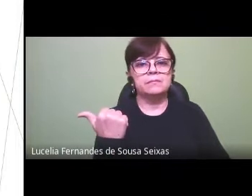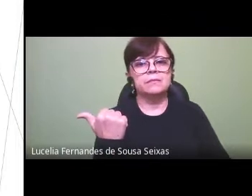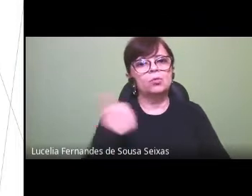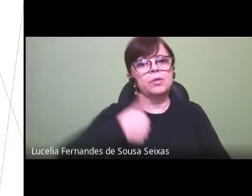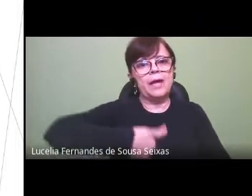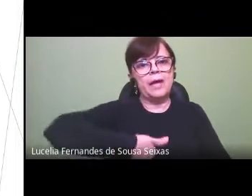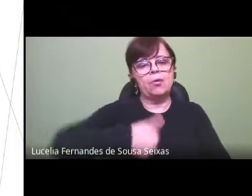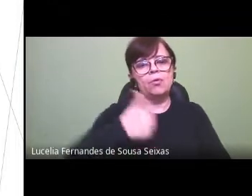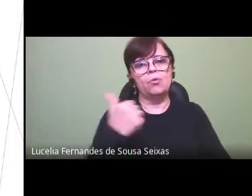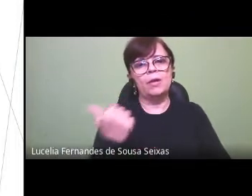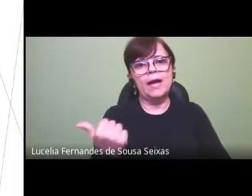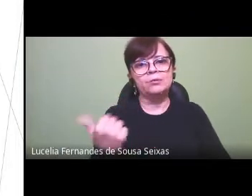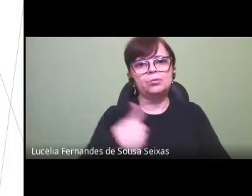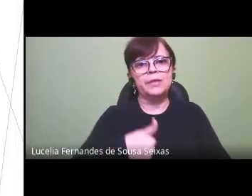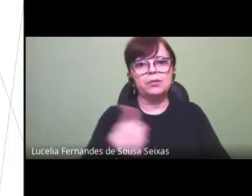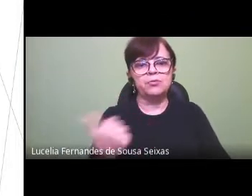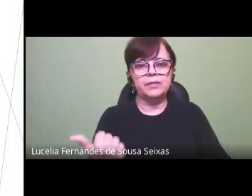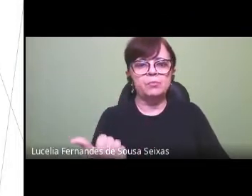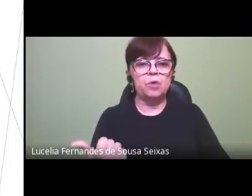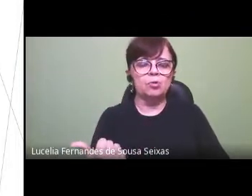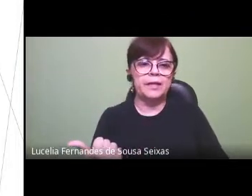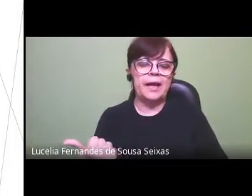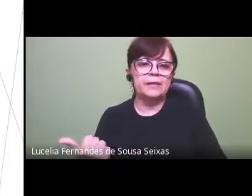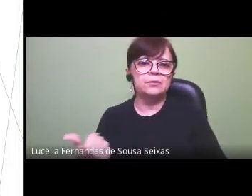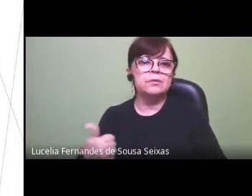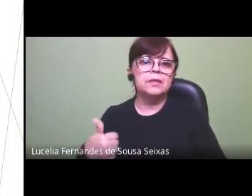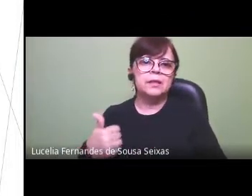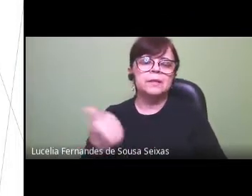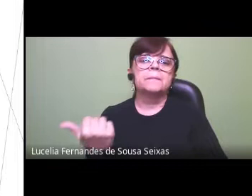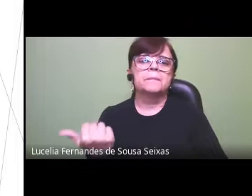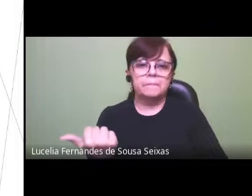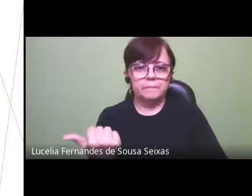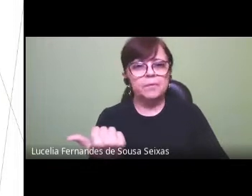Depois, o lado do dedo vai ser alterado